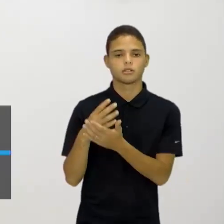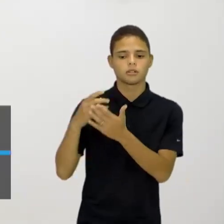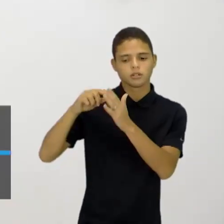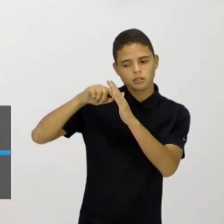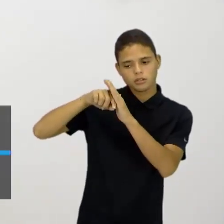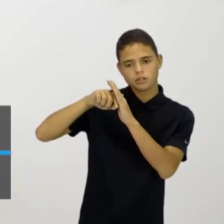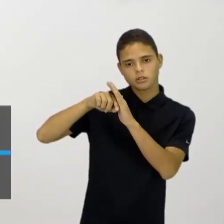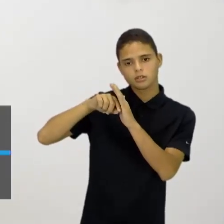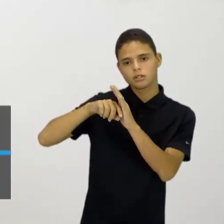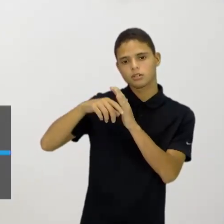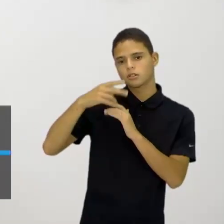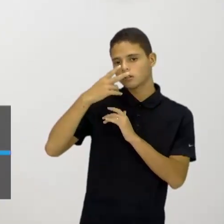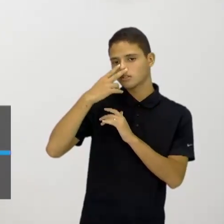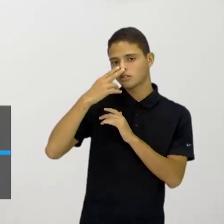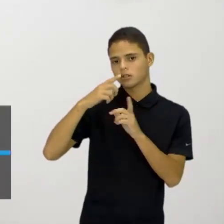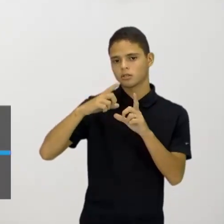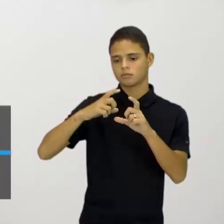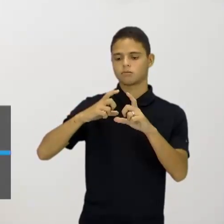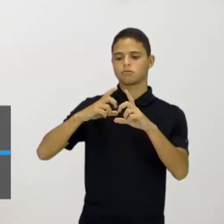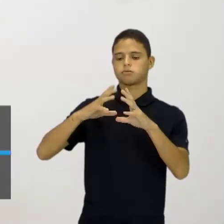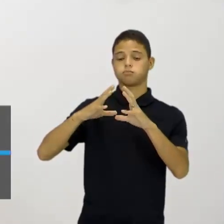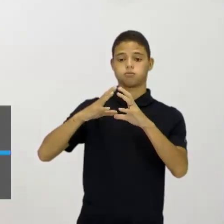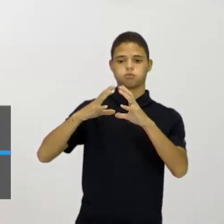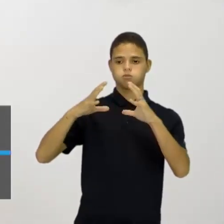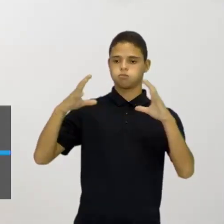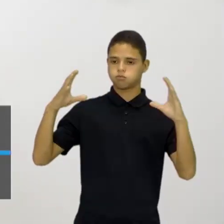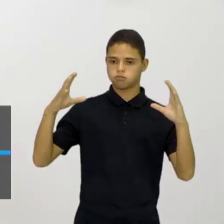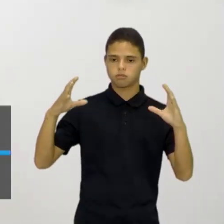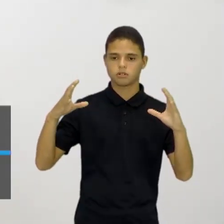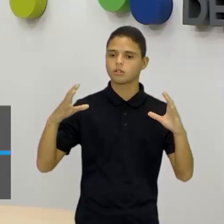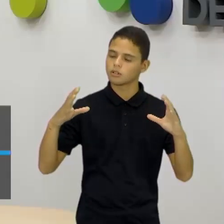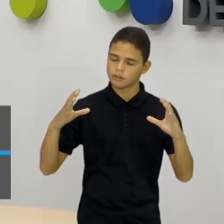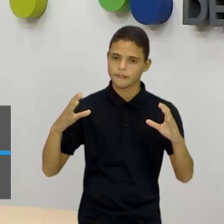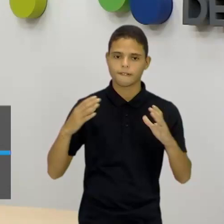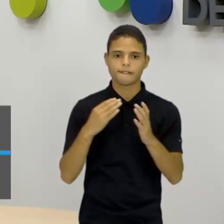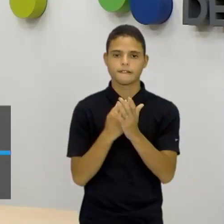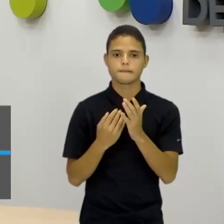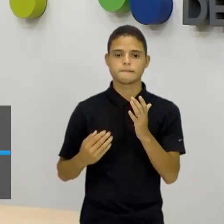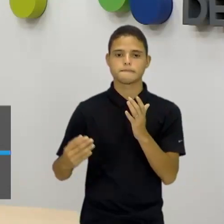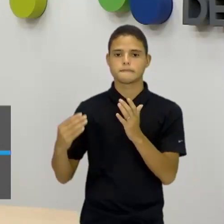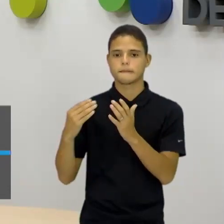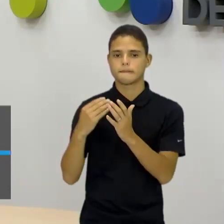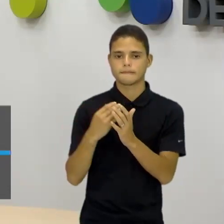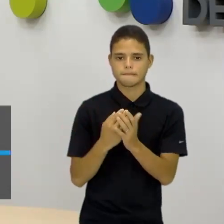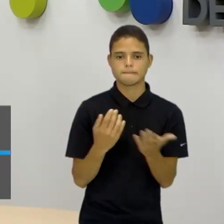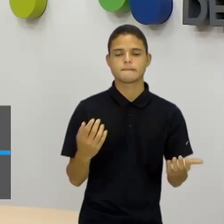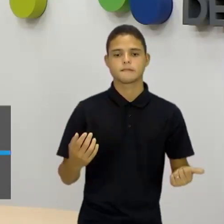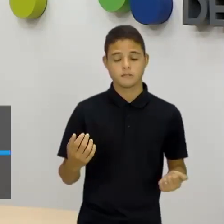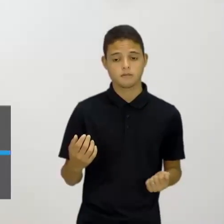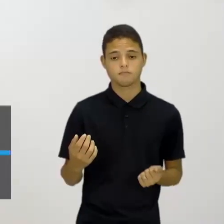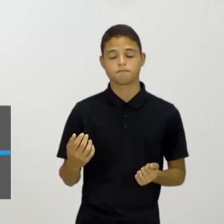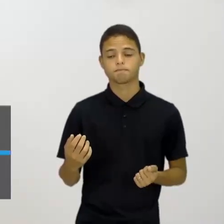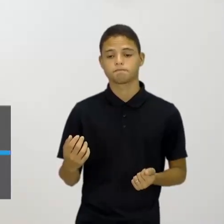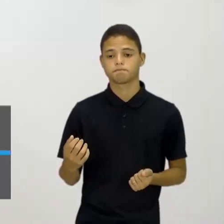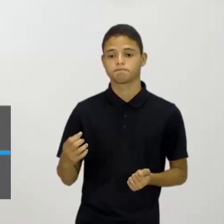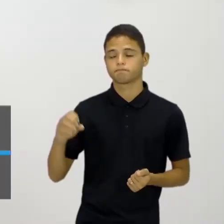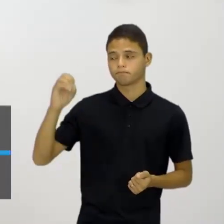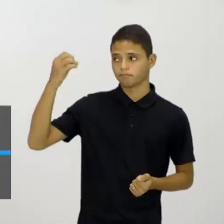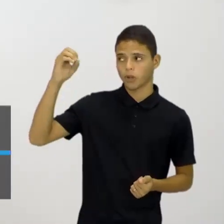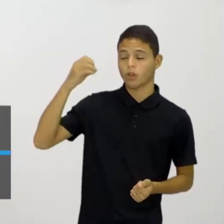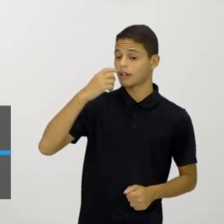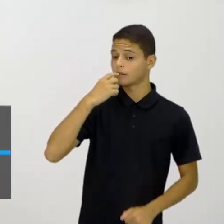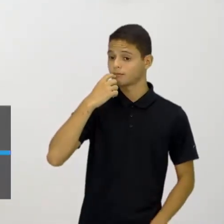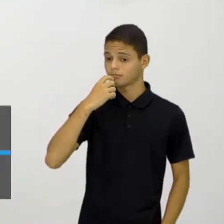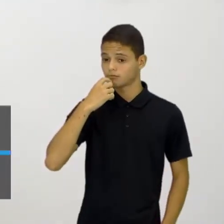pesquisadores acharem que ela fica maior no horizonte já ouviu falar isso você já da lua de sangue o maior no horizonte tal